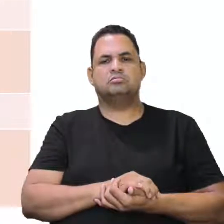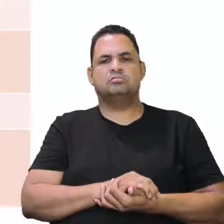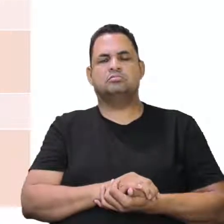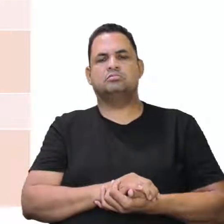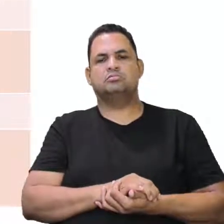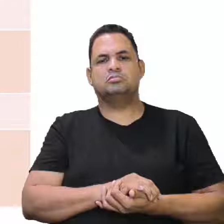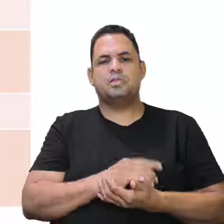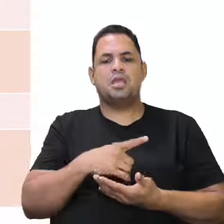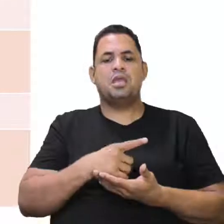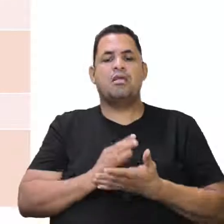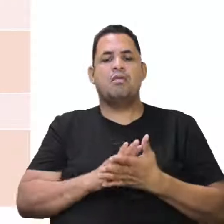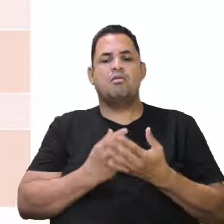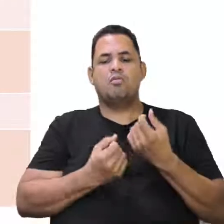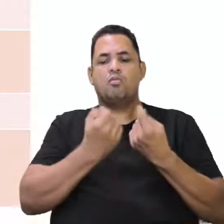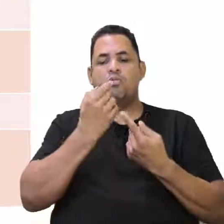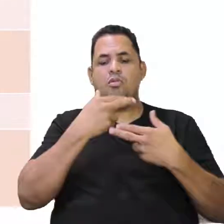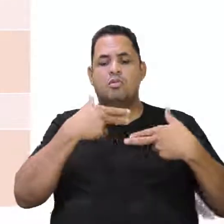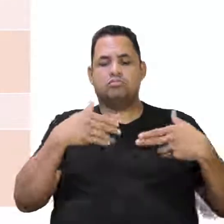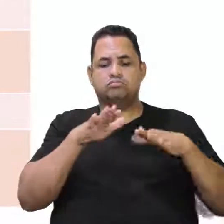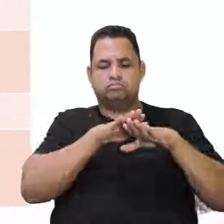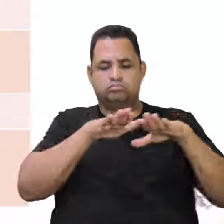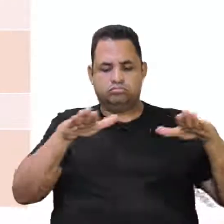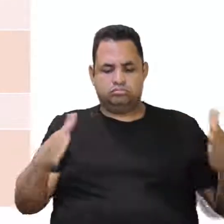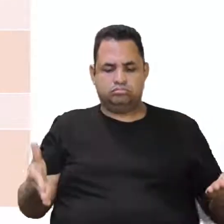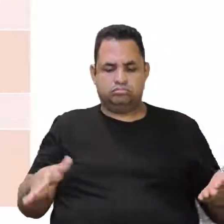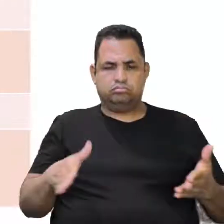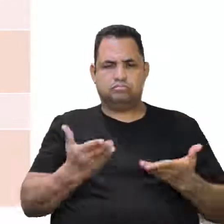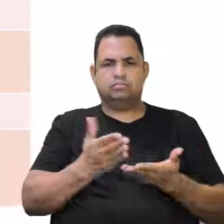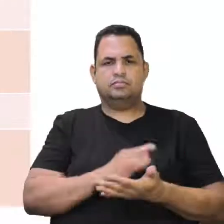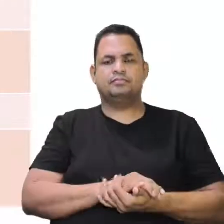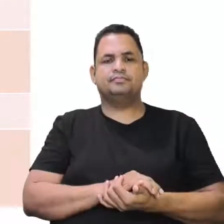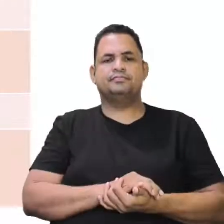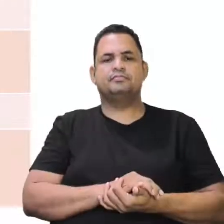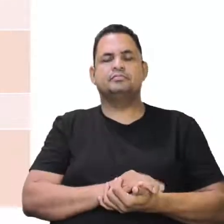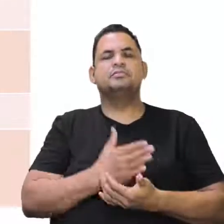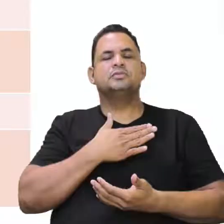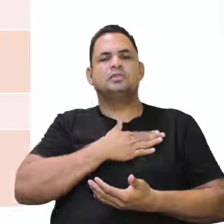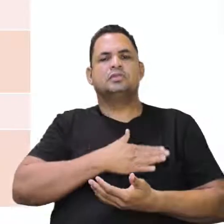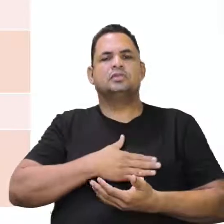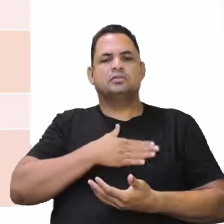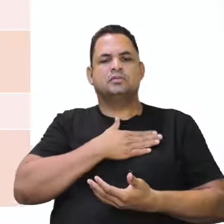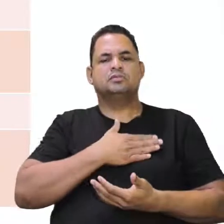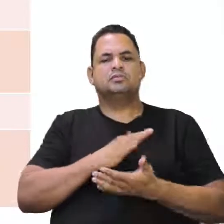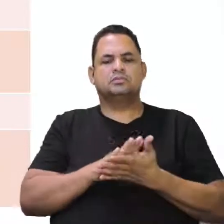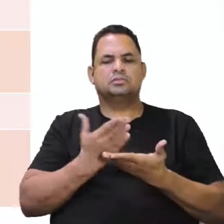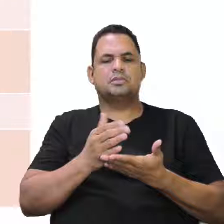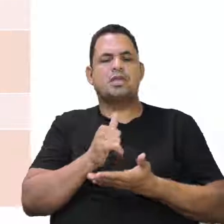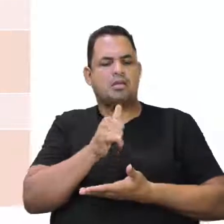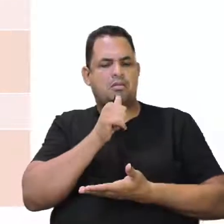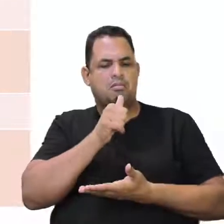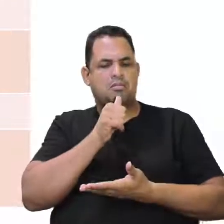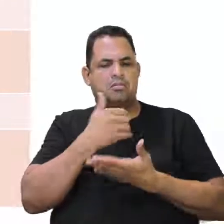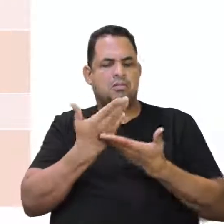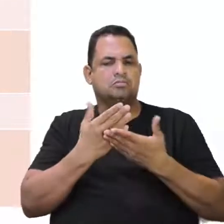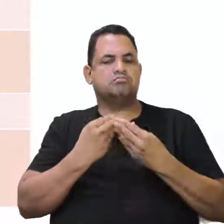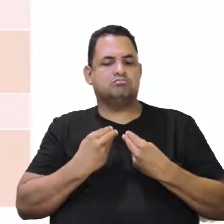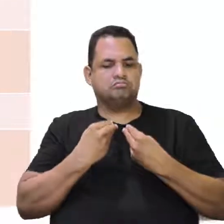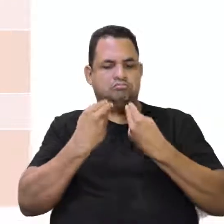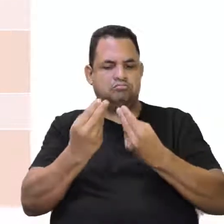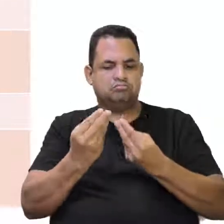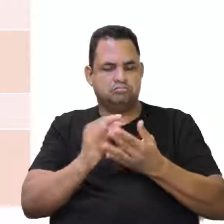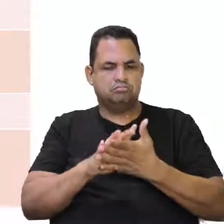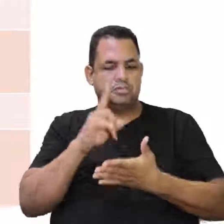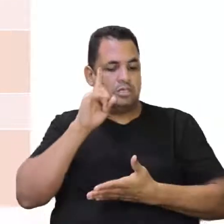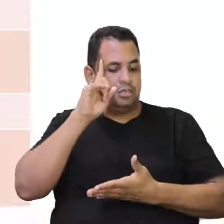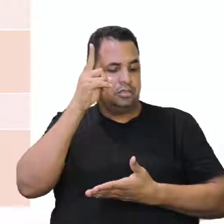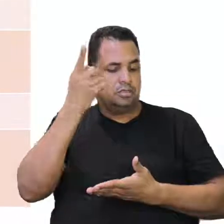Há algo em cima da mesa. Would you like something to drink? Você gostaria de algo para beber? Oferecendo, ideia